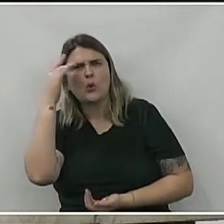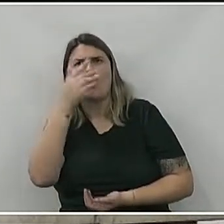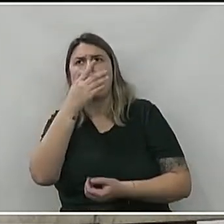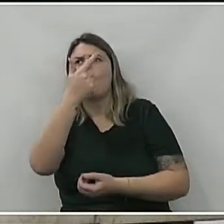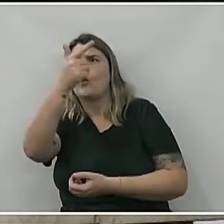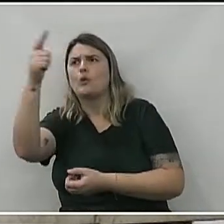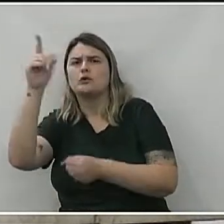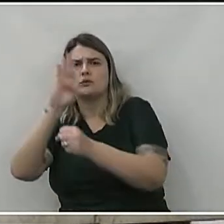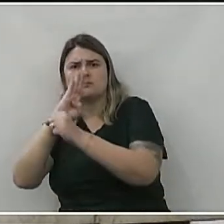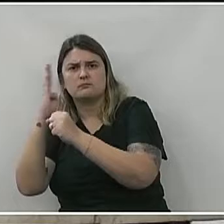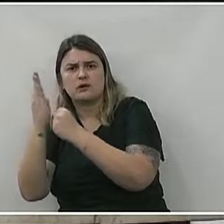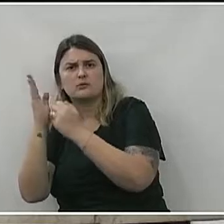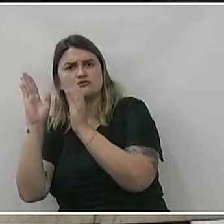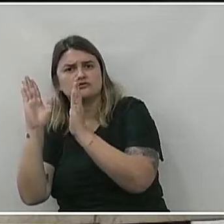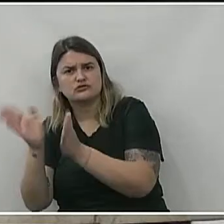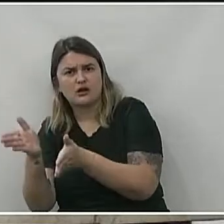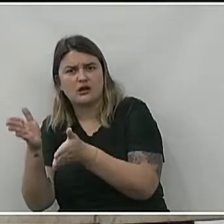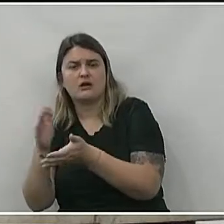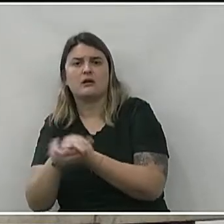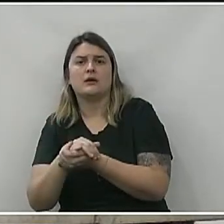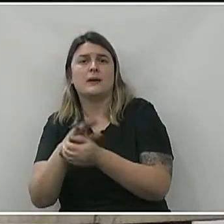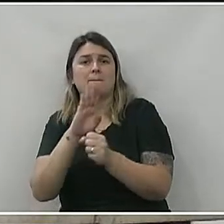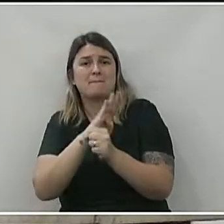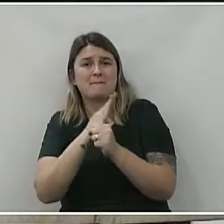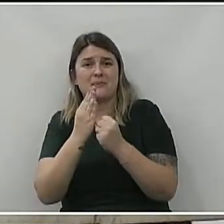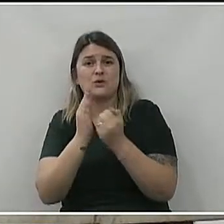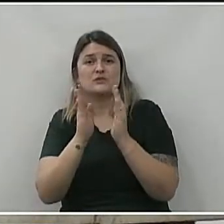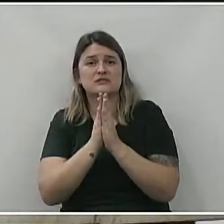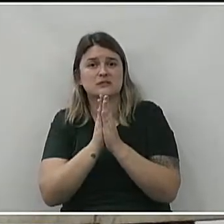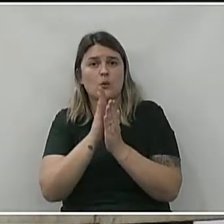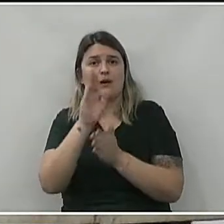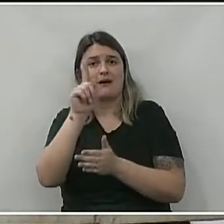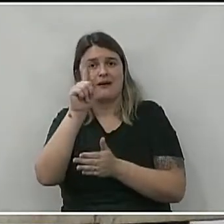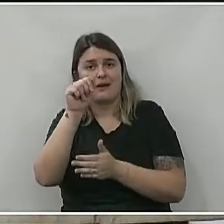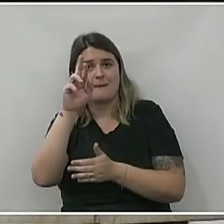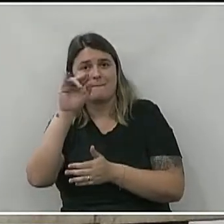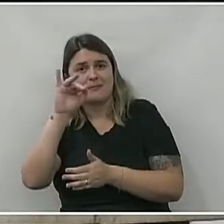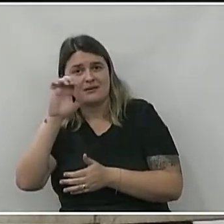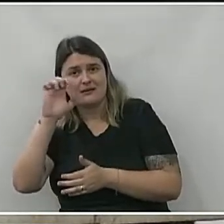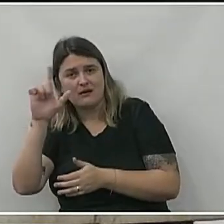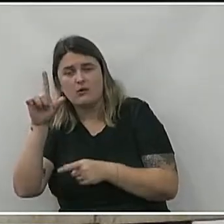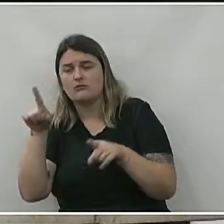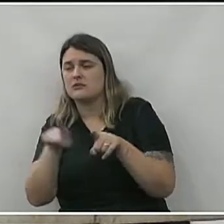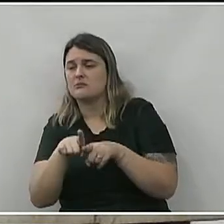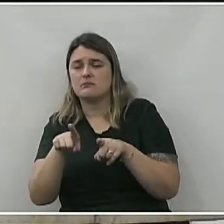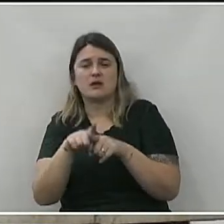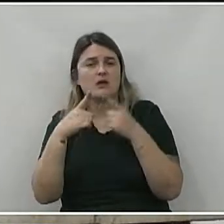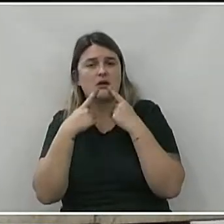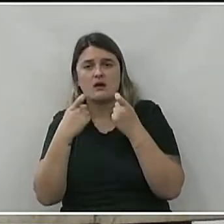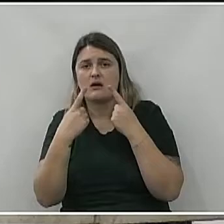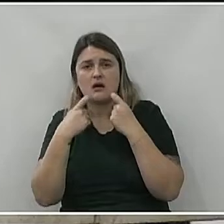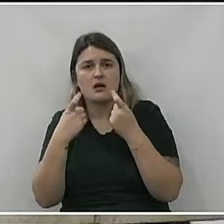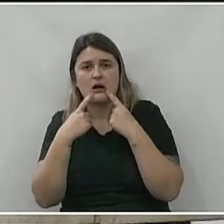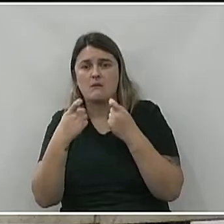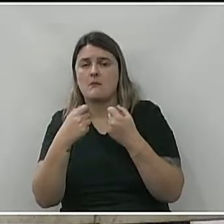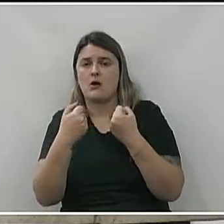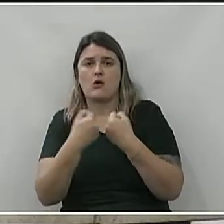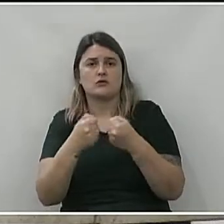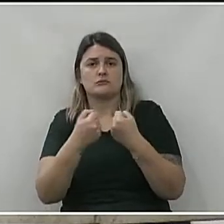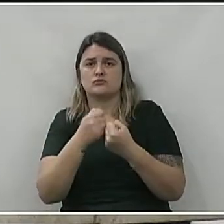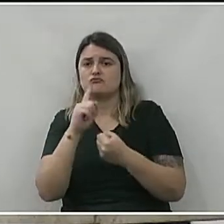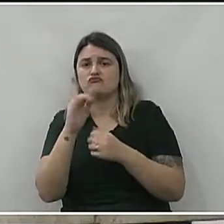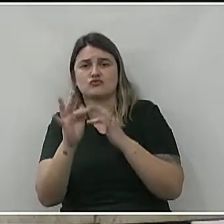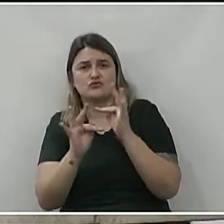já comentaram. No bairro São Gabriel, nós temos pessoas com deficiência que também necessitaram e não funcionou a